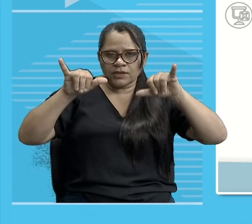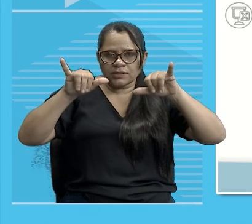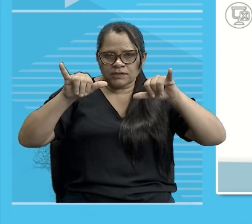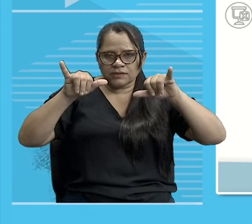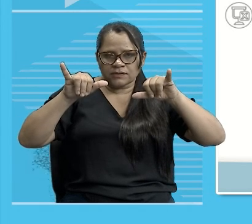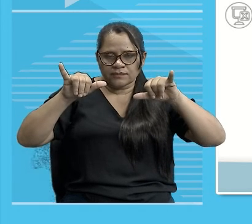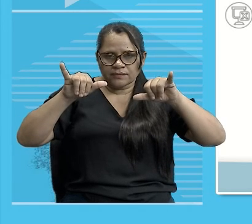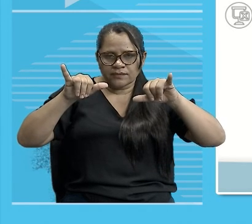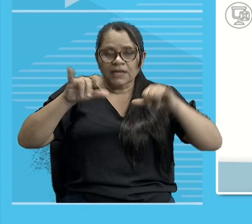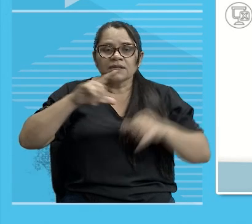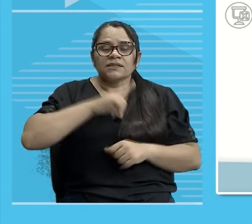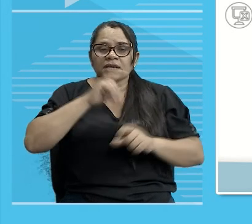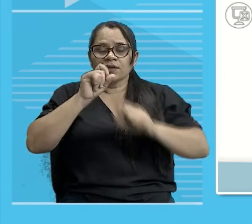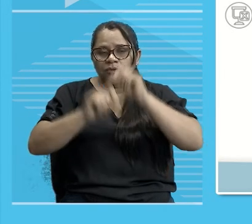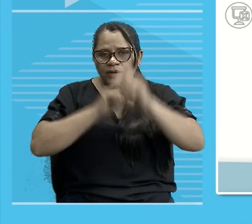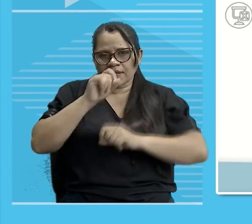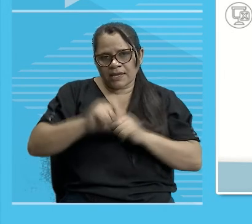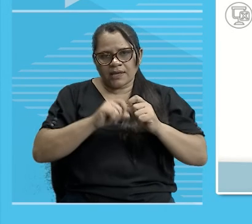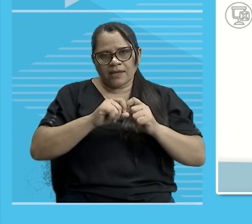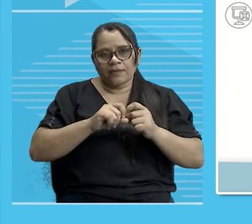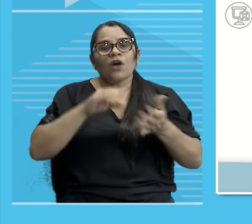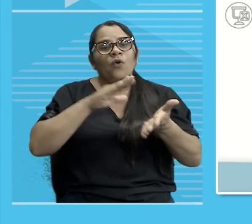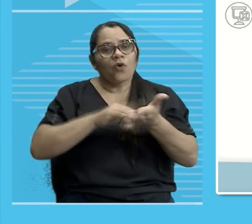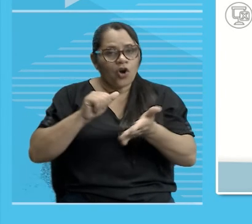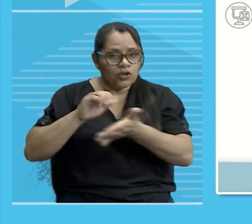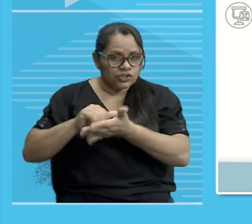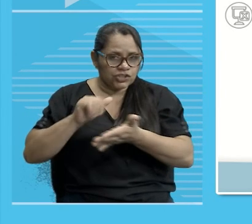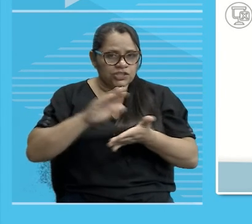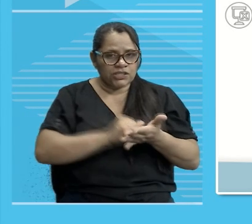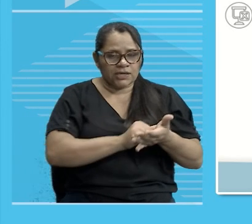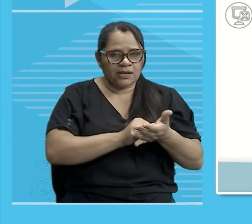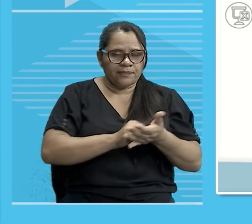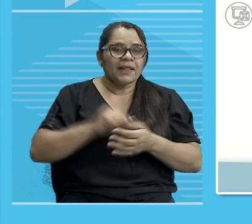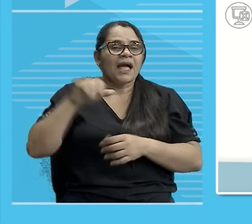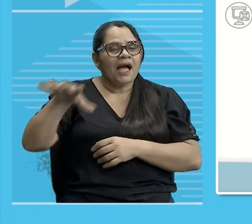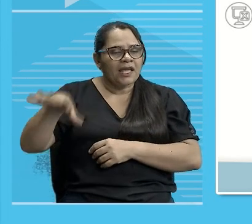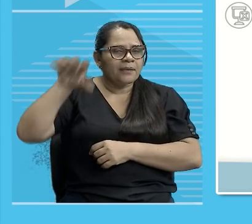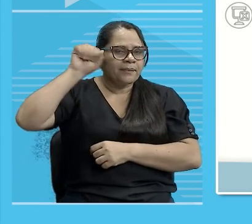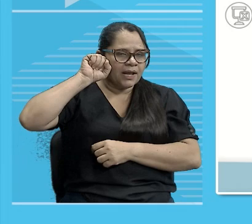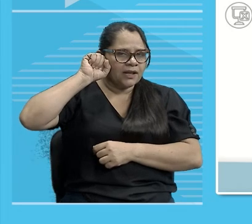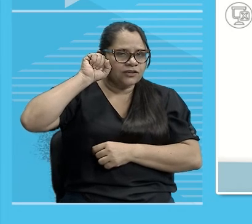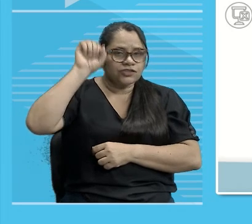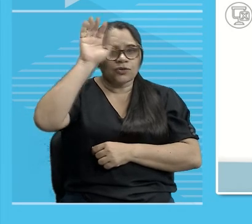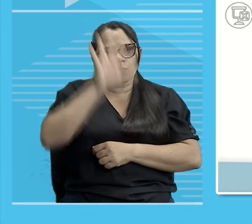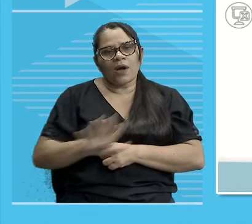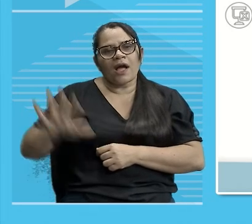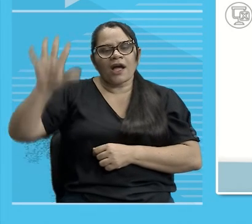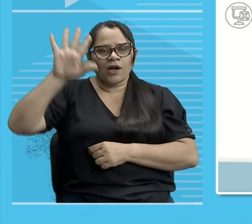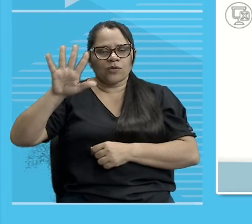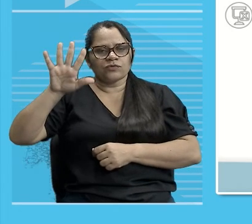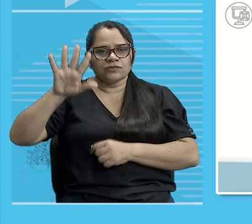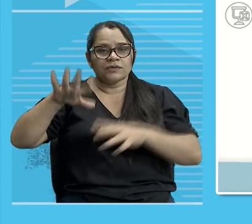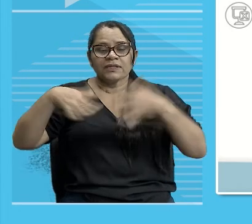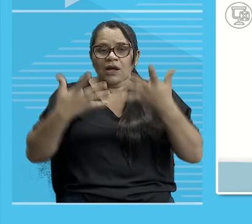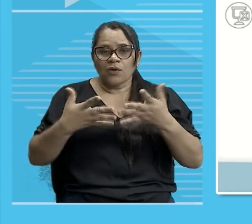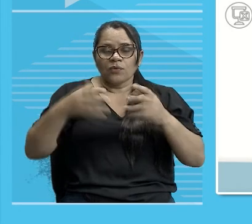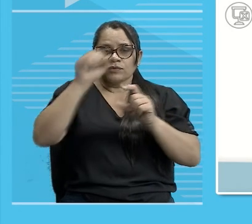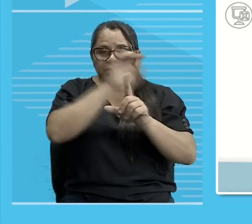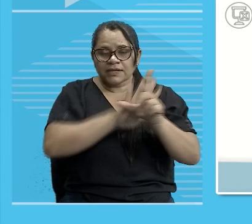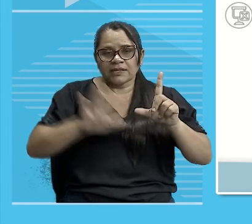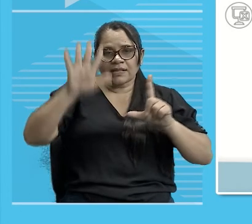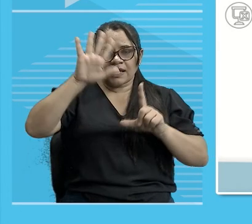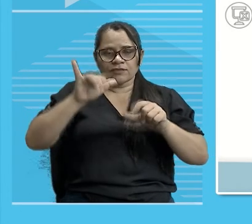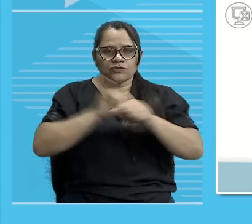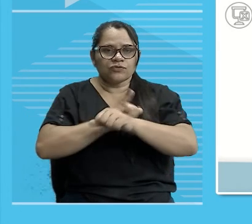de imagem o áudio está bom não é a qualidade sonora dos canais do YouTube melhoraram Você